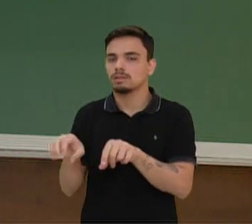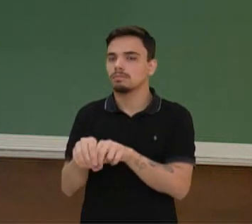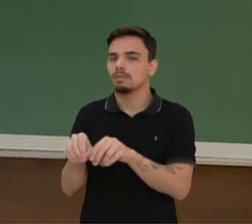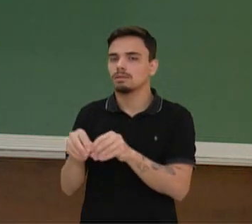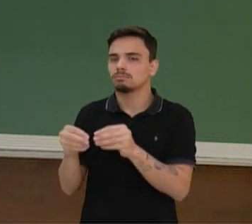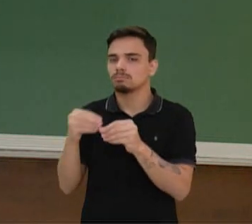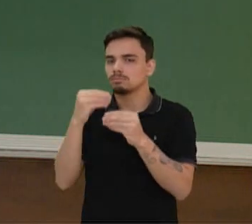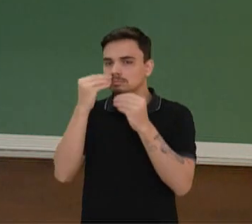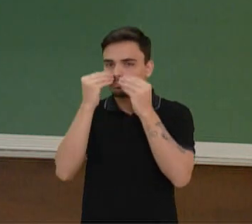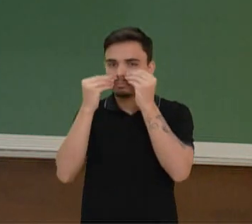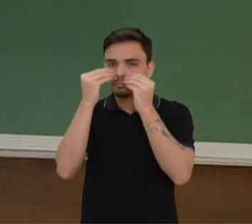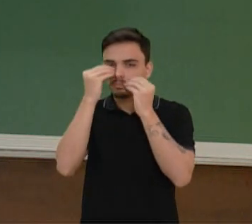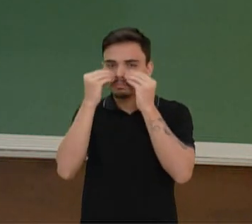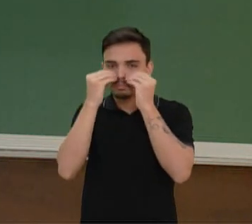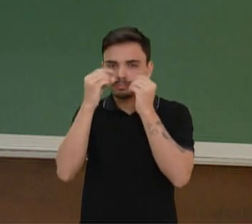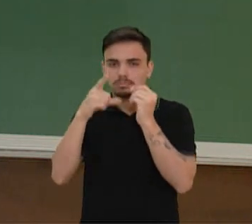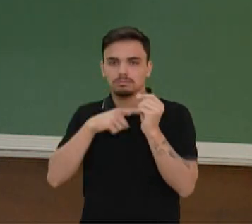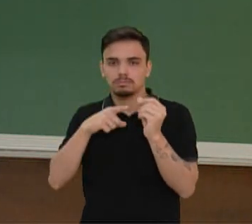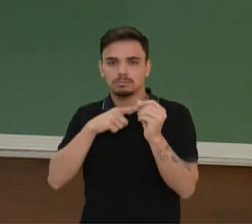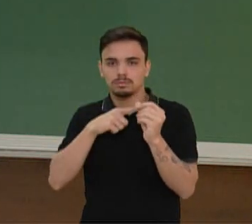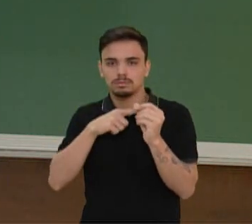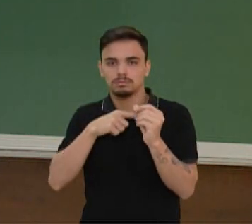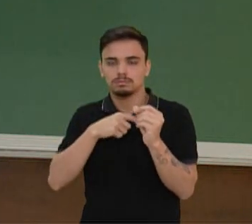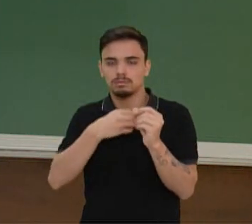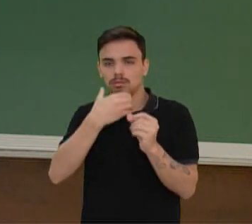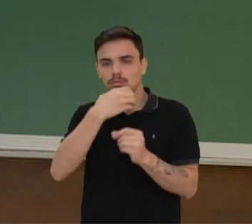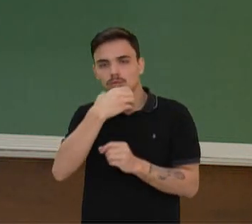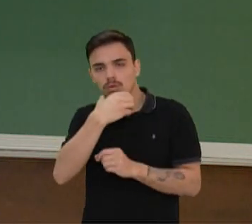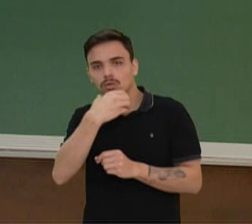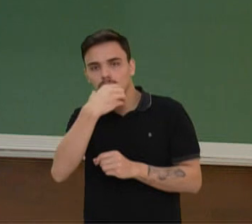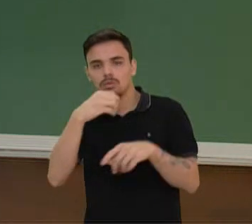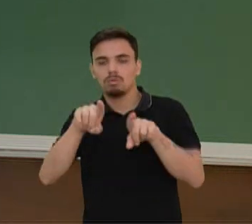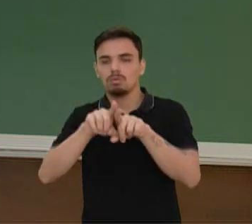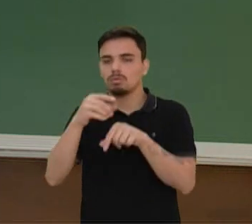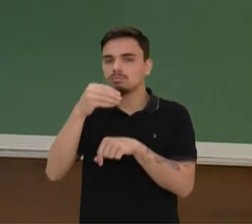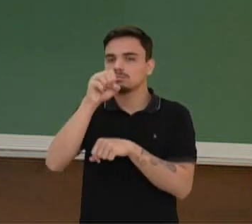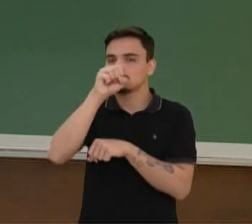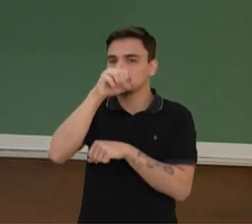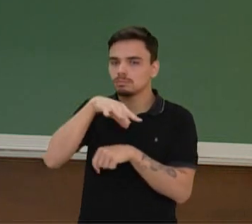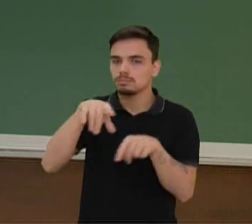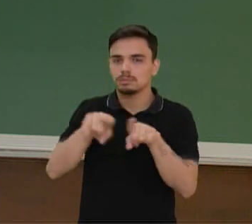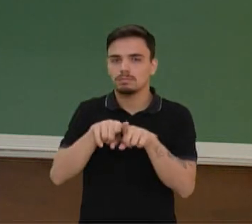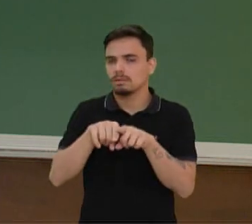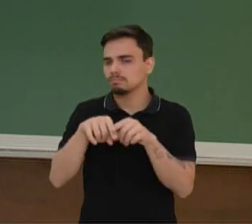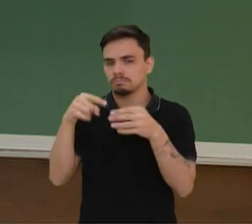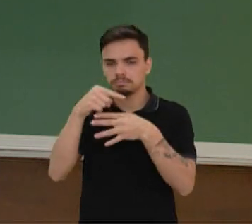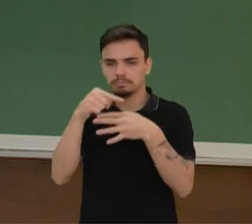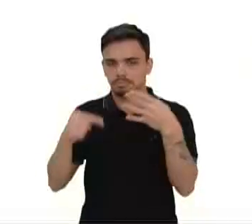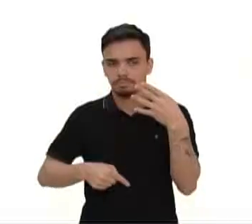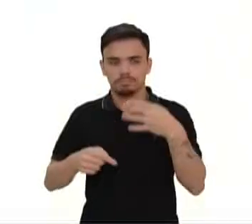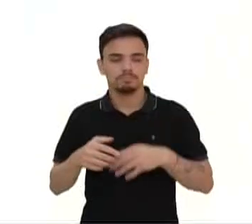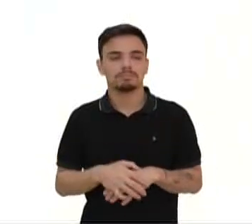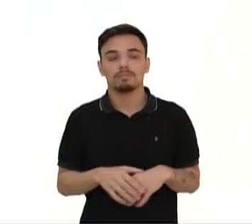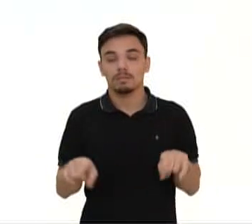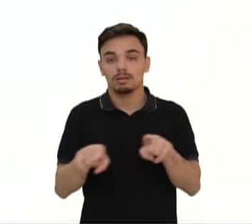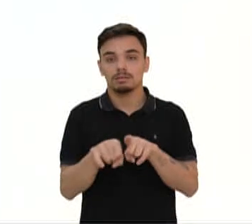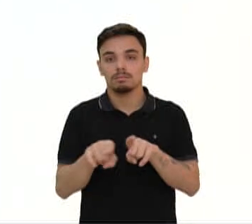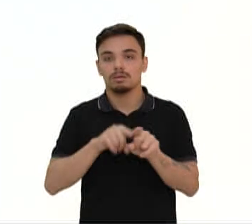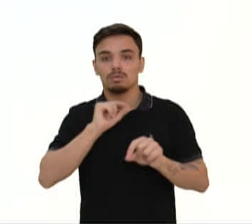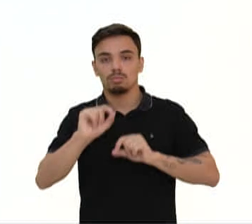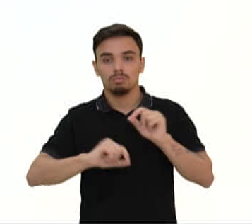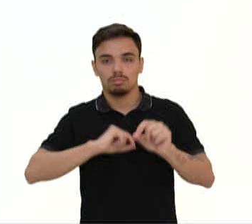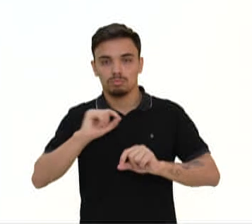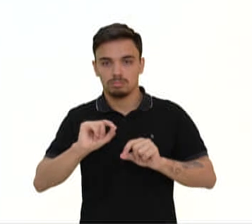secreção, que acontece numa tosse, espirro, saliva e etc. Ou pelo contato